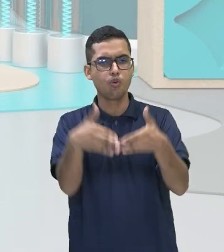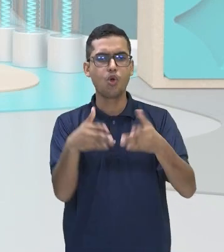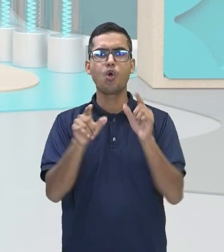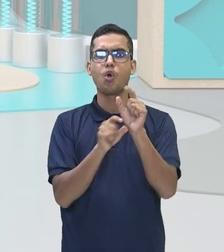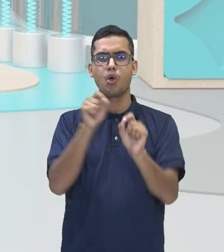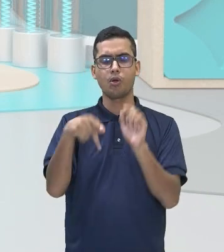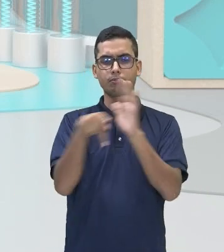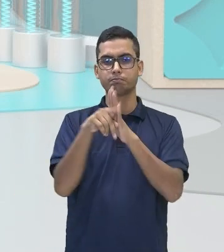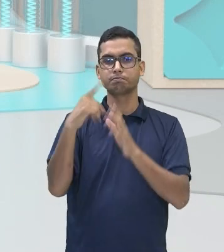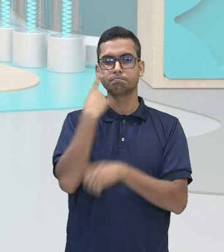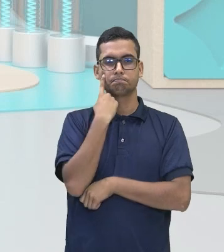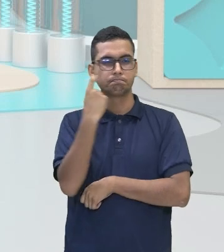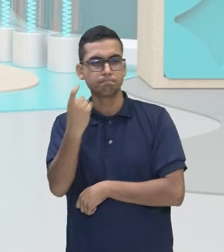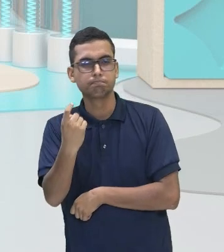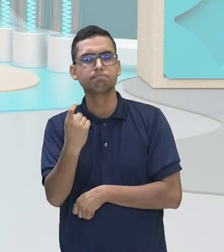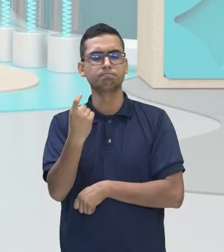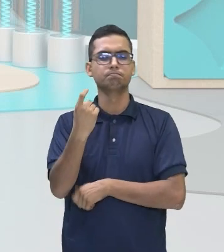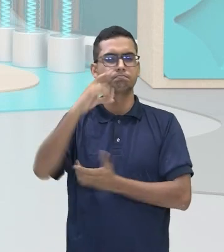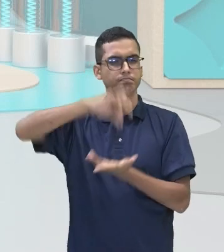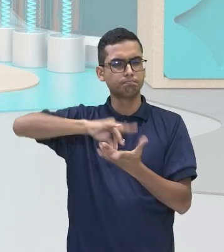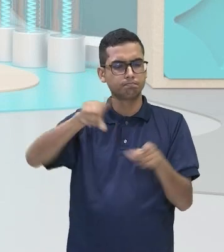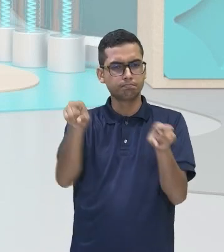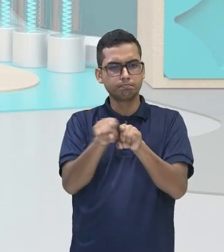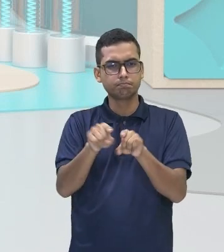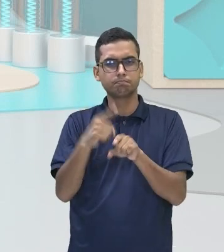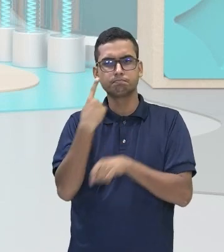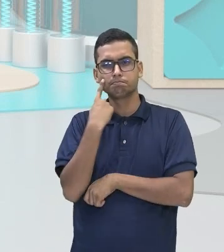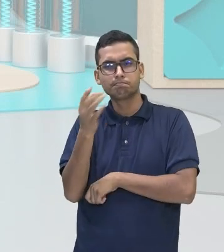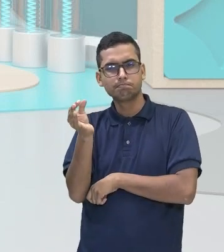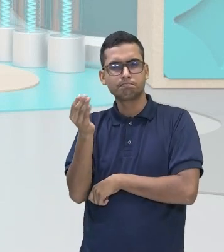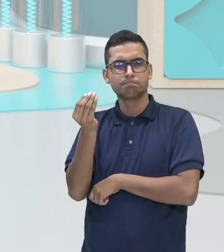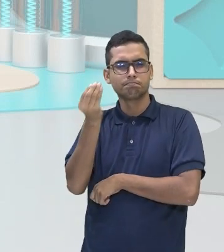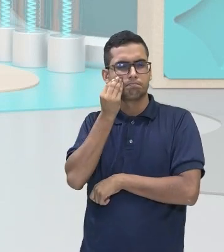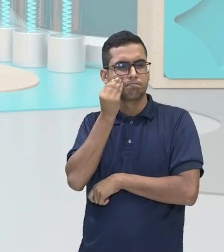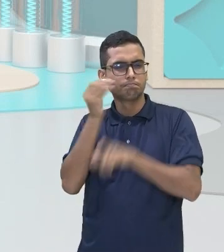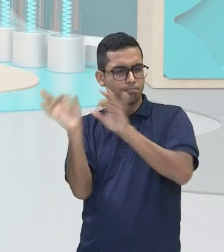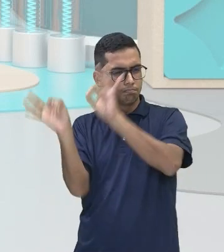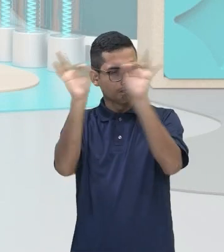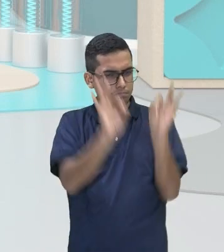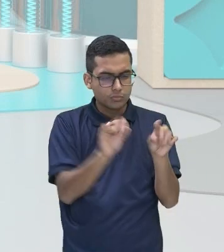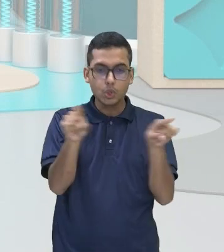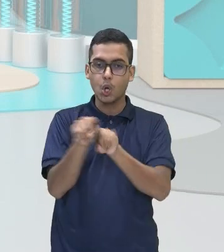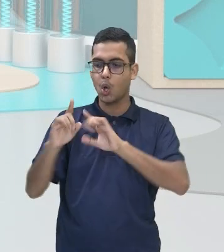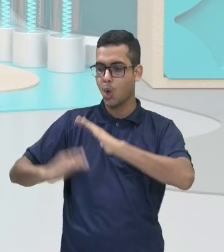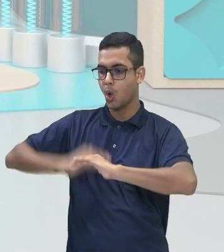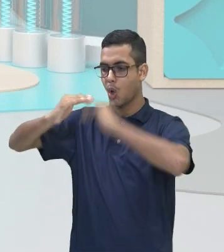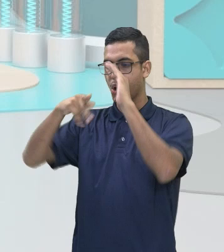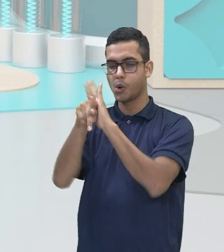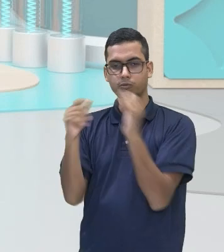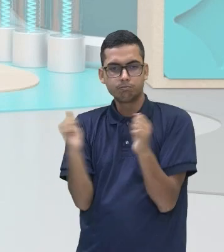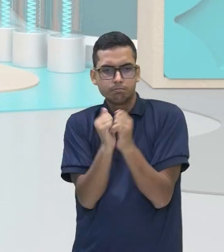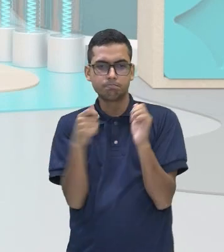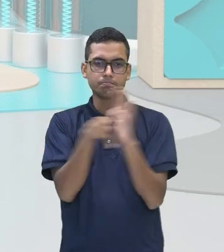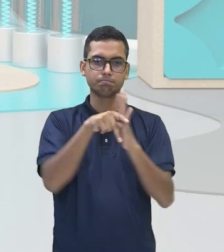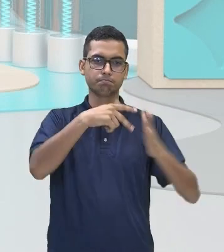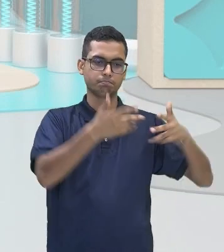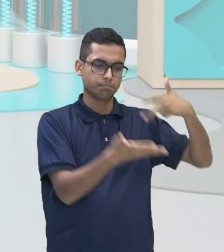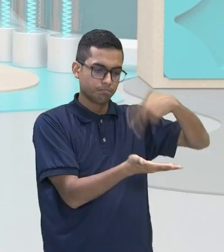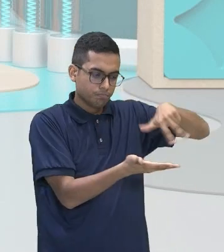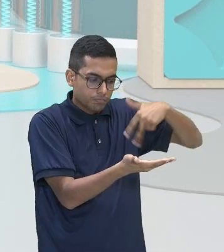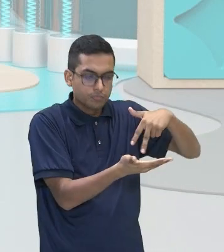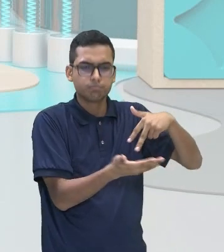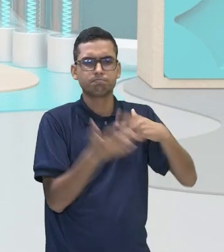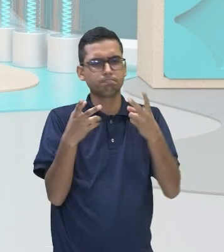o entretenimento. E essa característica ela continuou acompanhando ali a dança, evoluindo junto com a dança, e a gente consegue perceber isso um pouco